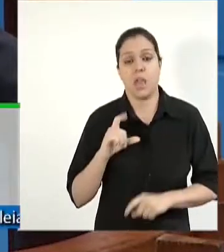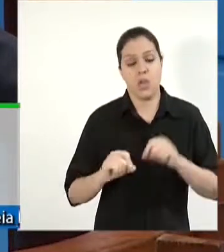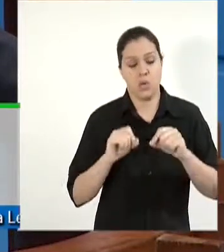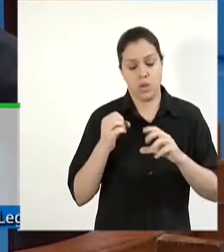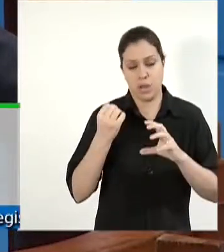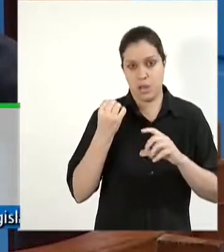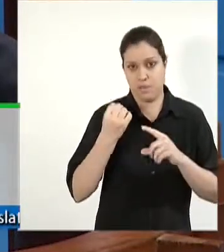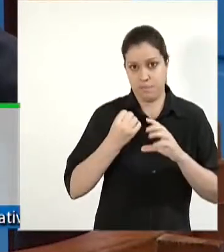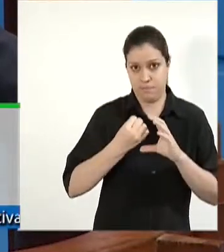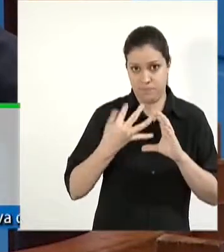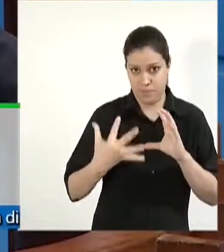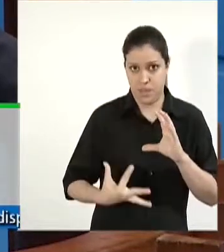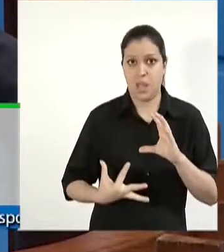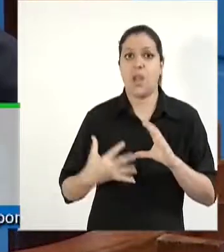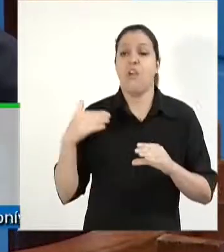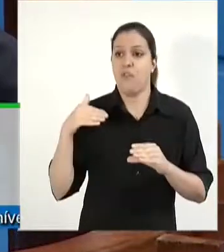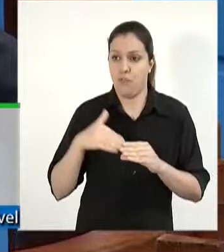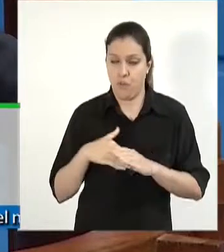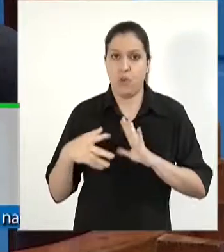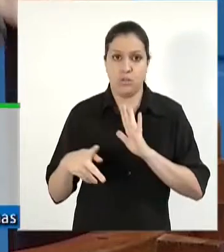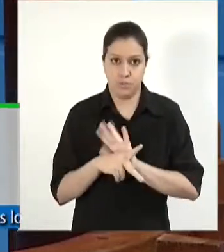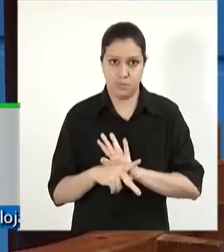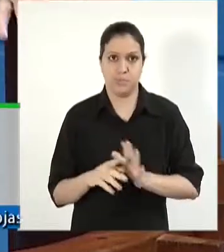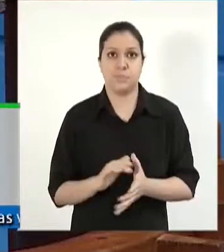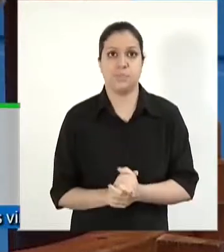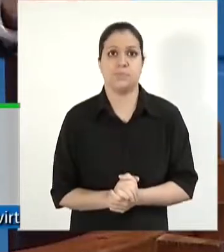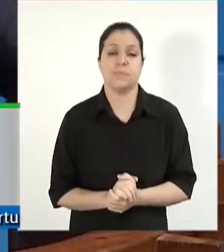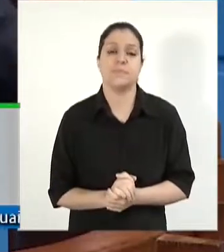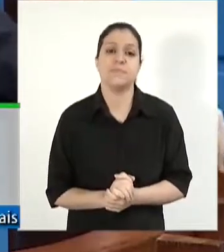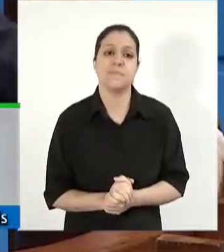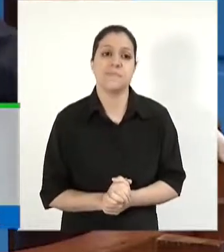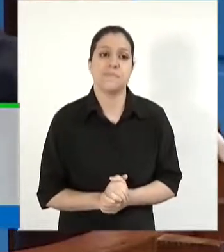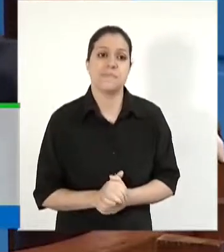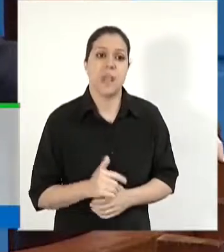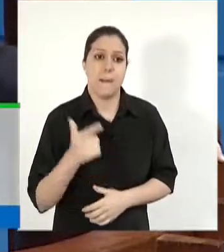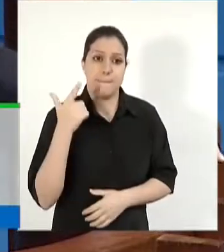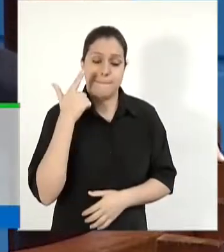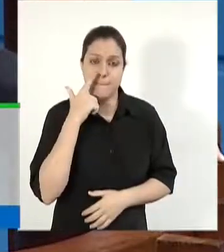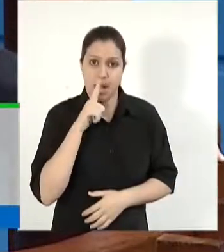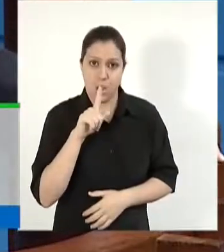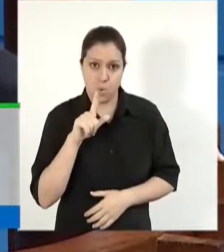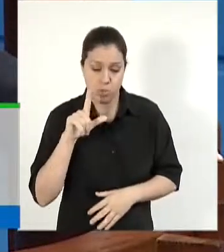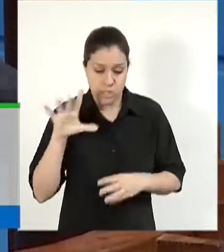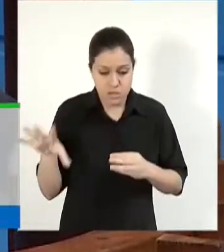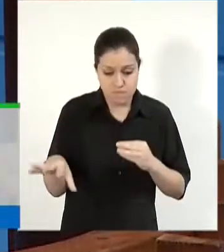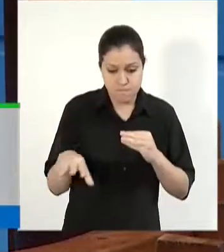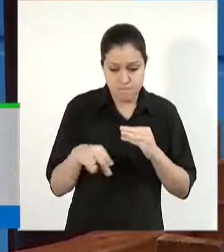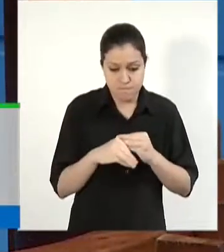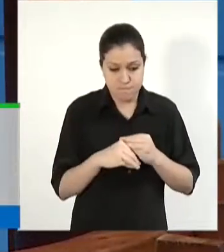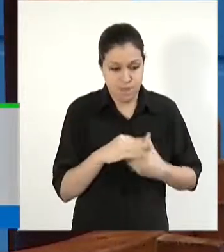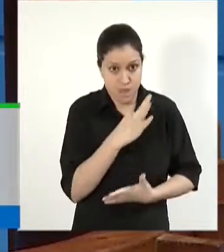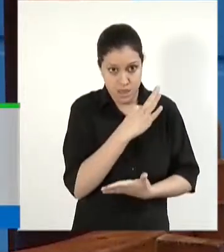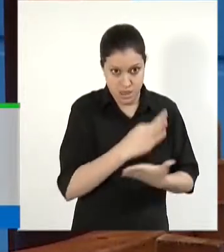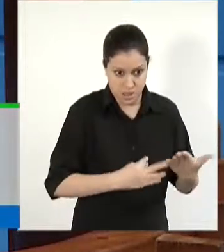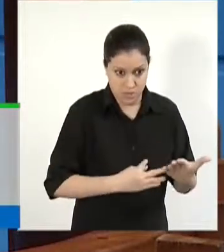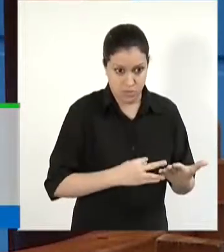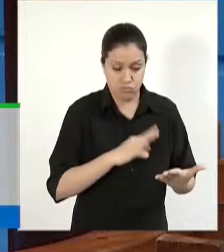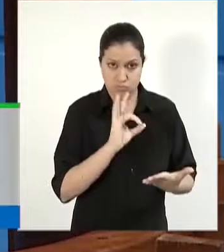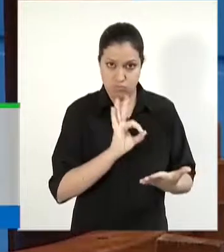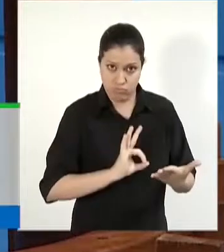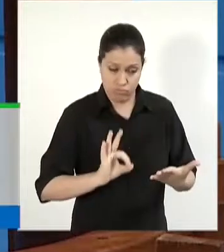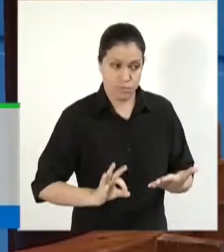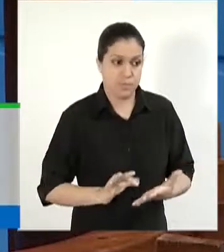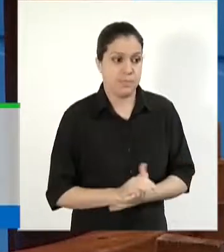quórum, votações específicas, para isso poder ser incorporado no texto. Senhor presidente,